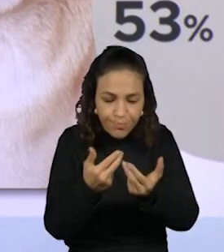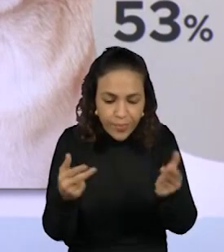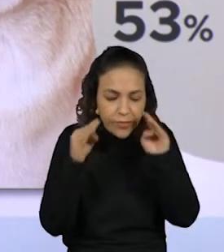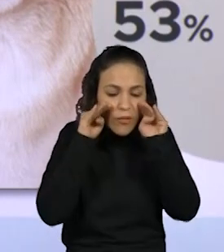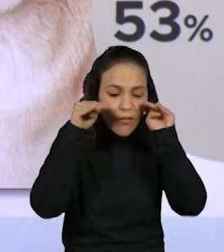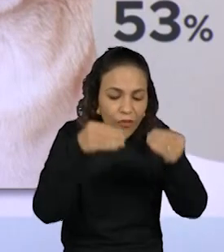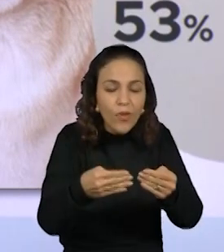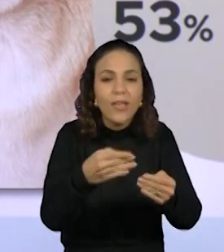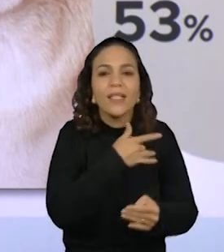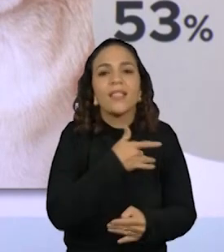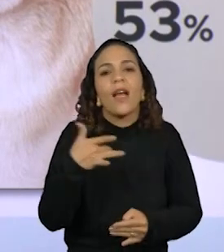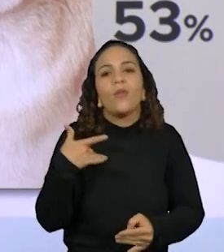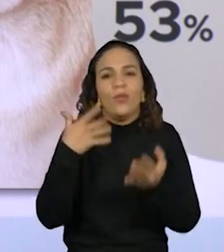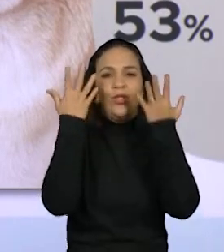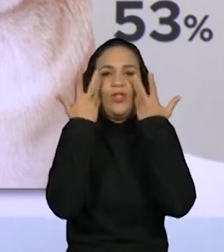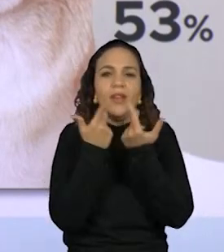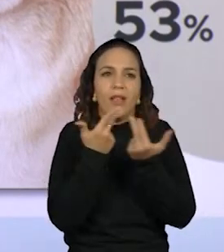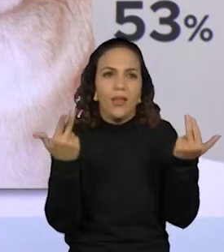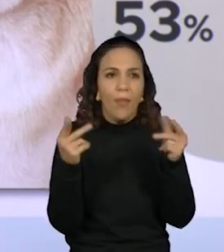SINDAM, agora sim.